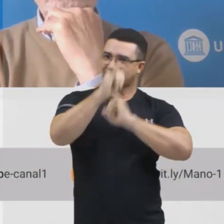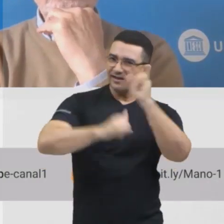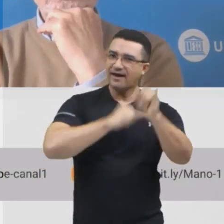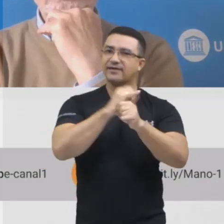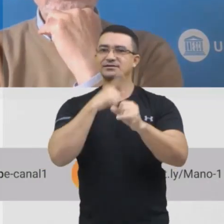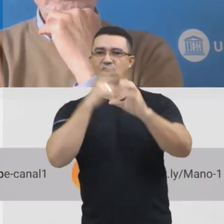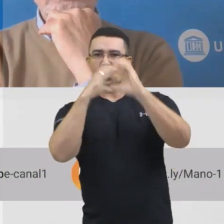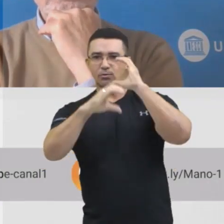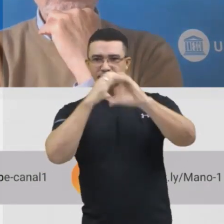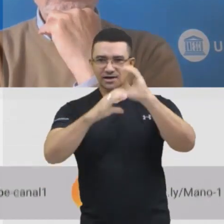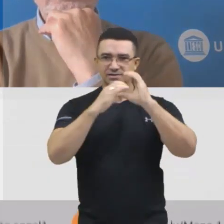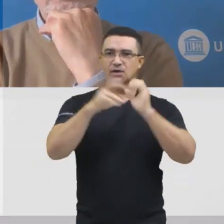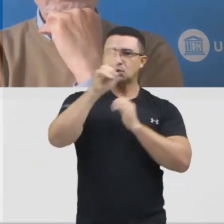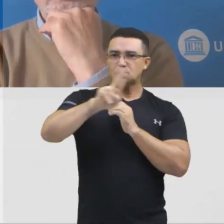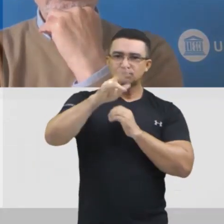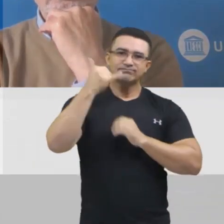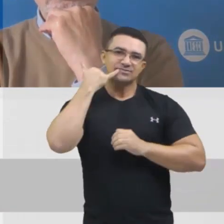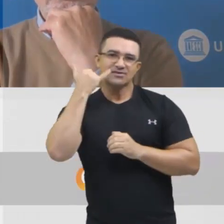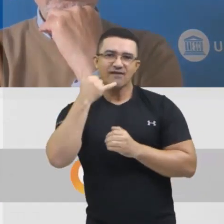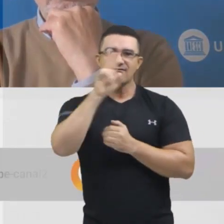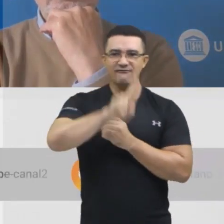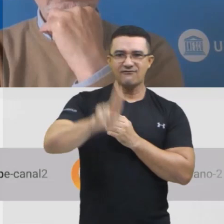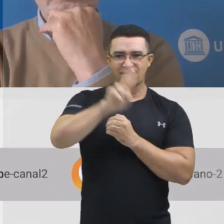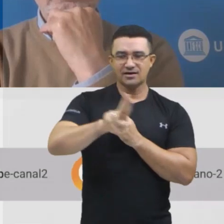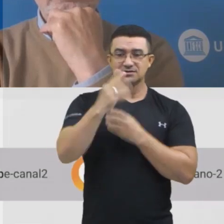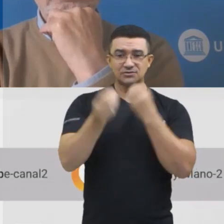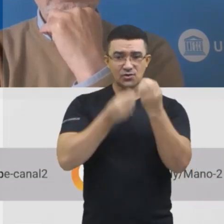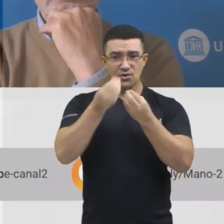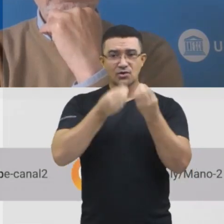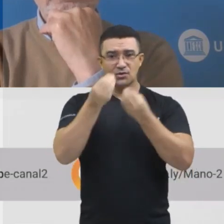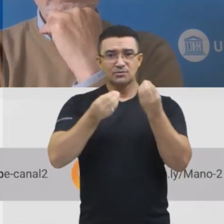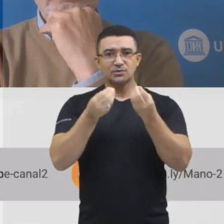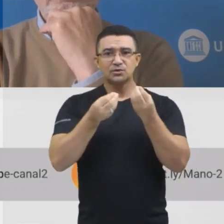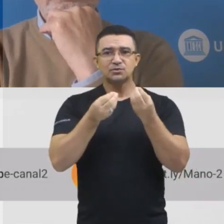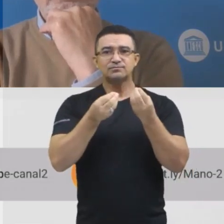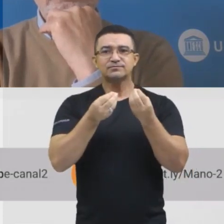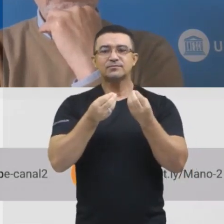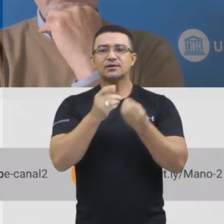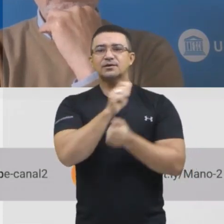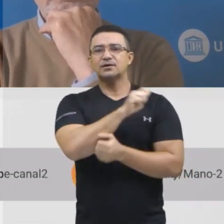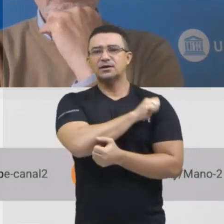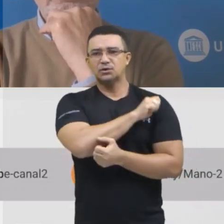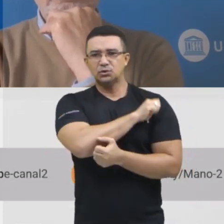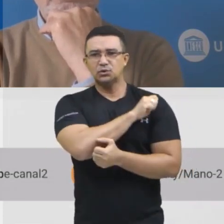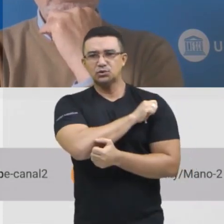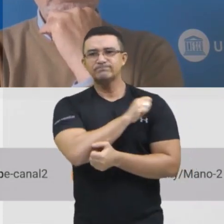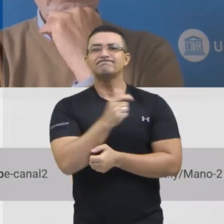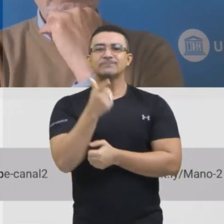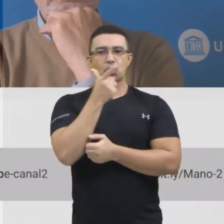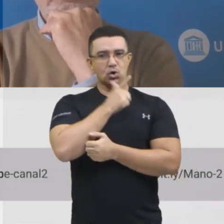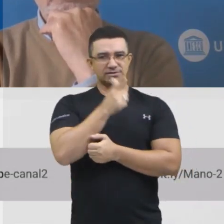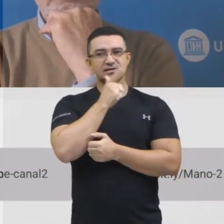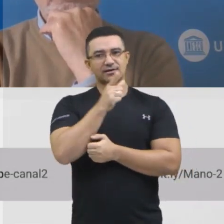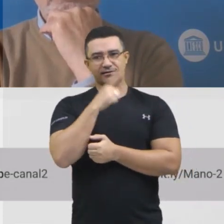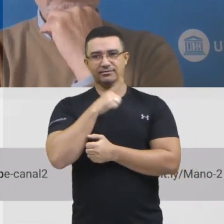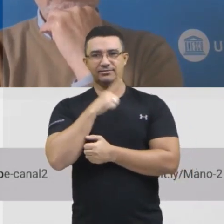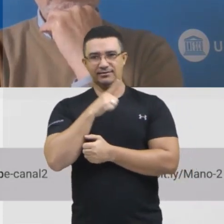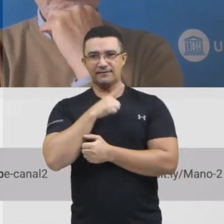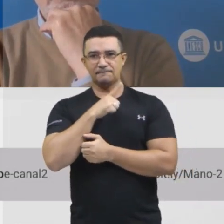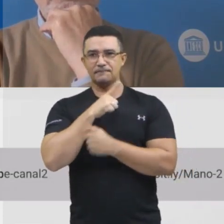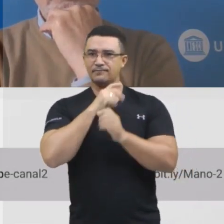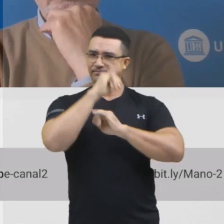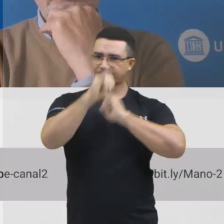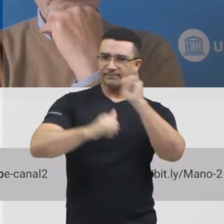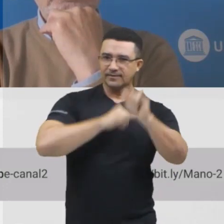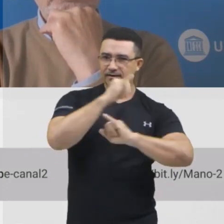nós estamos utilizando as várias formas para que esse aluno tenha o acesso, né? E